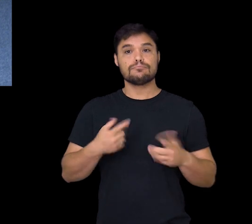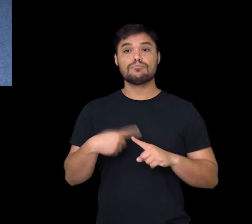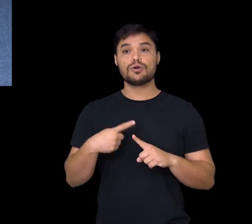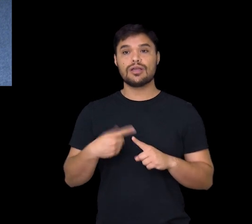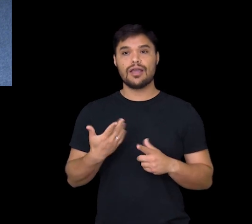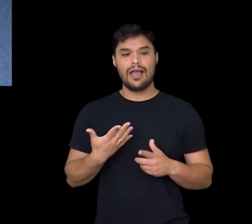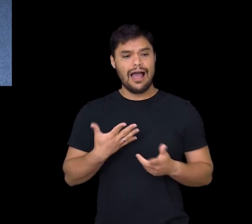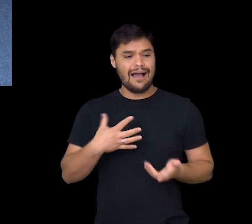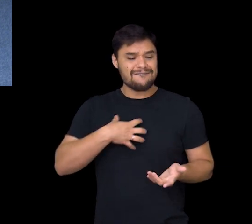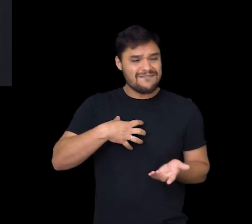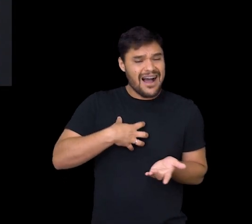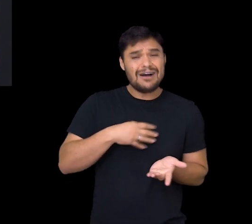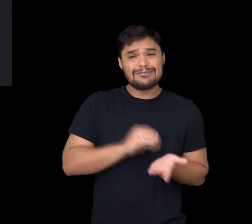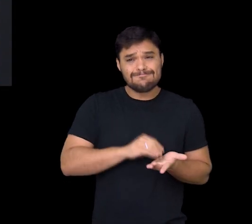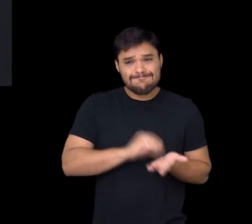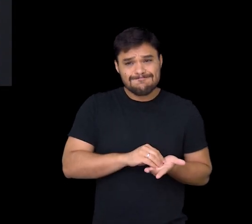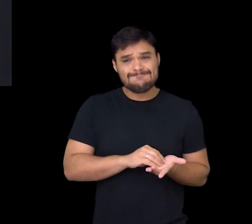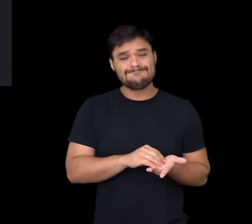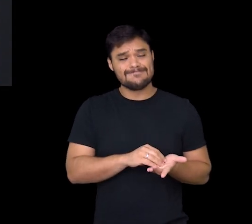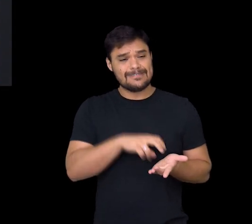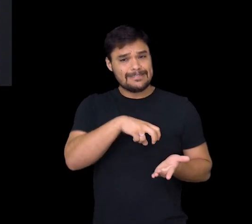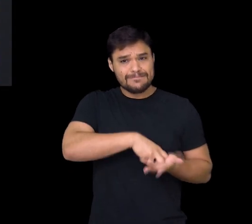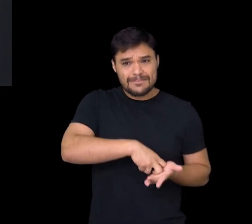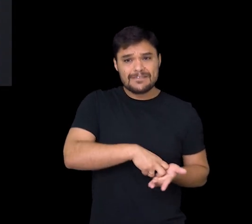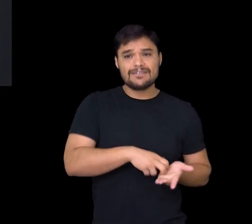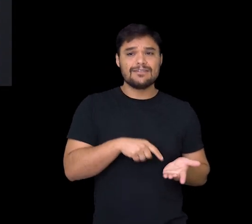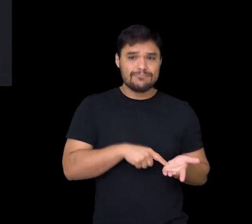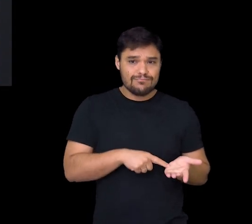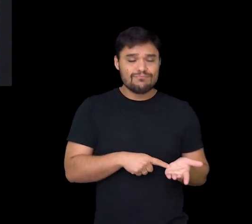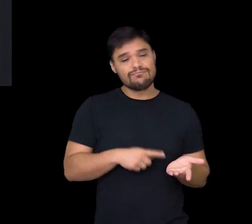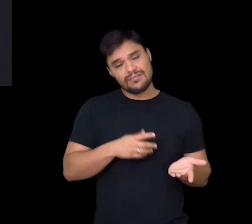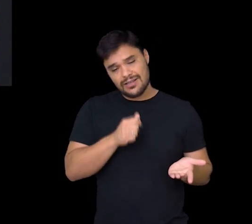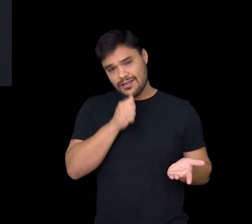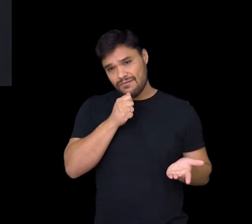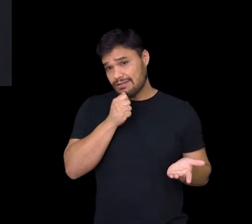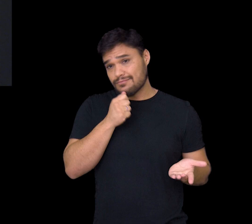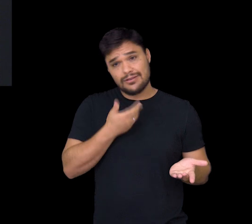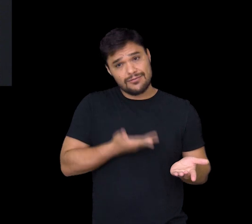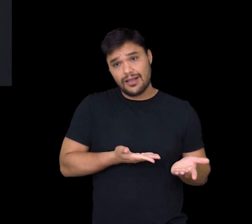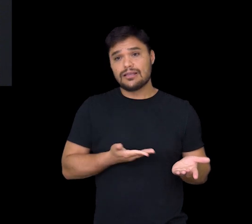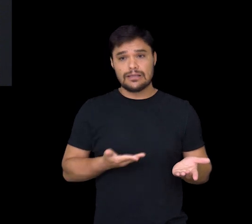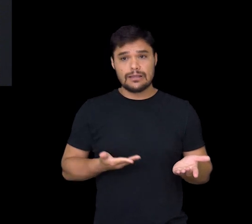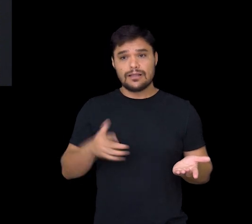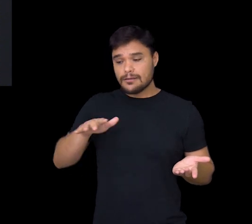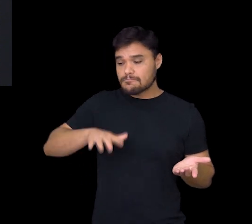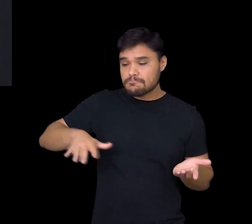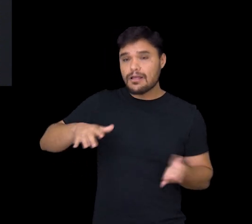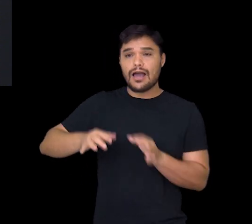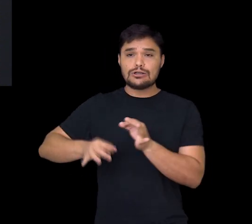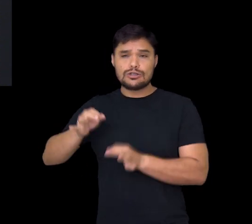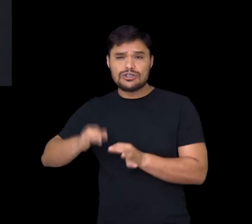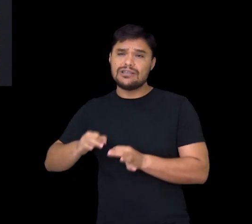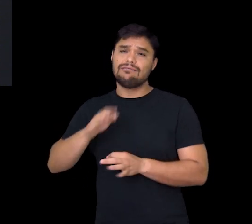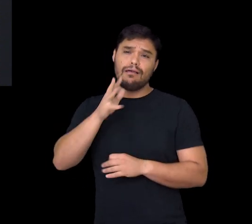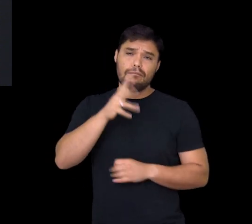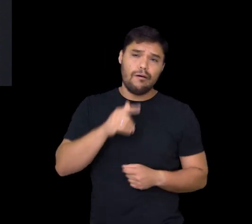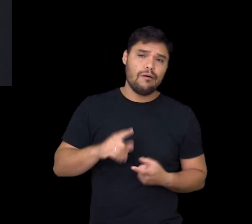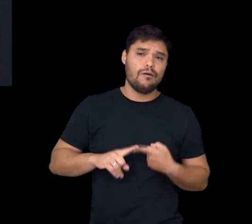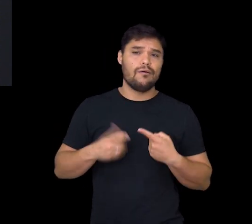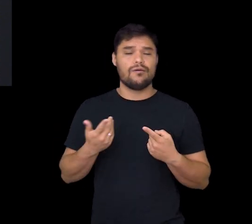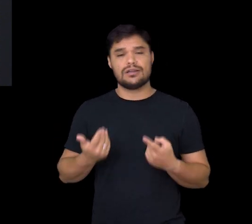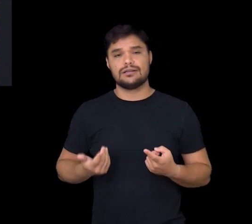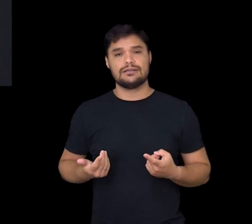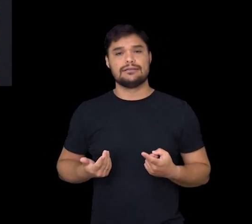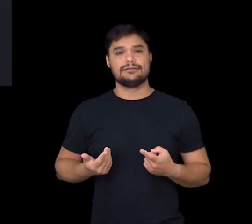efeito, porque o senso de impunidade, que é uma sensação que se tem, infelizmente, né, em relação ao sistema de justiça que demora, que